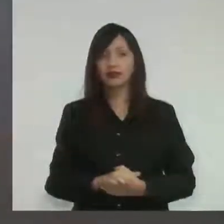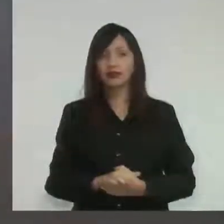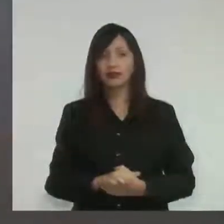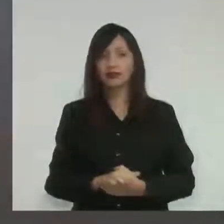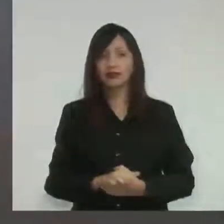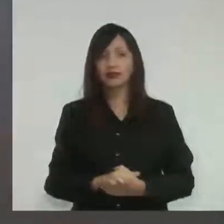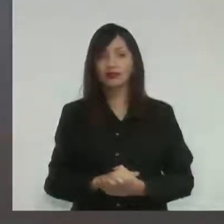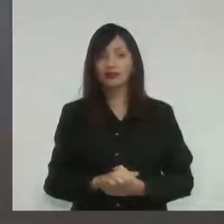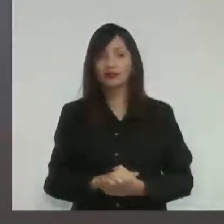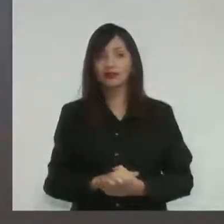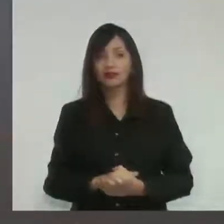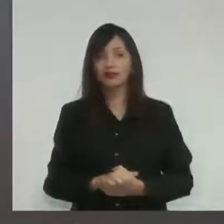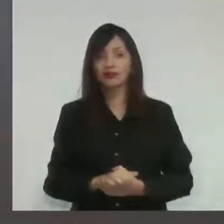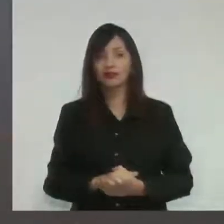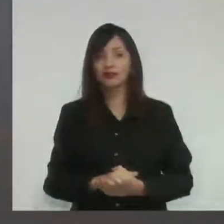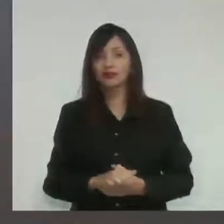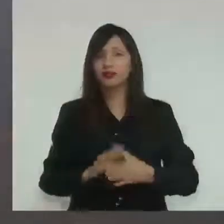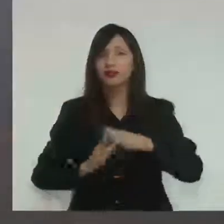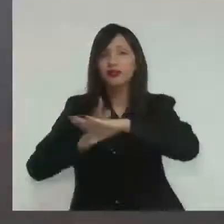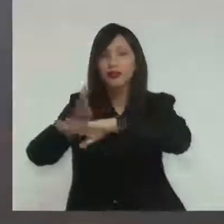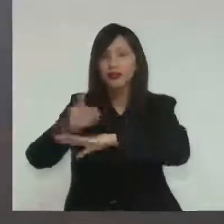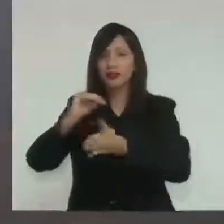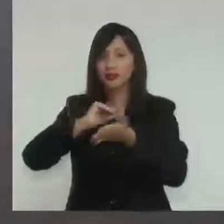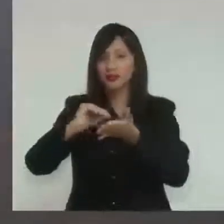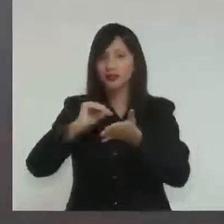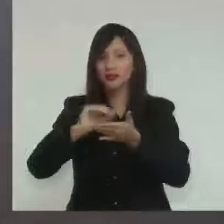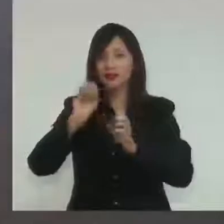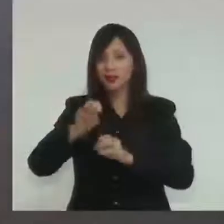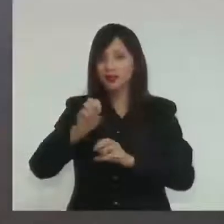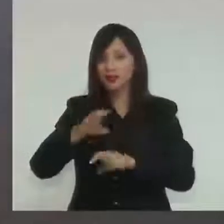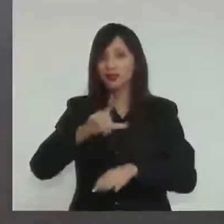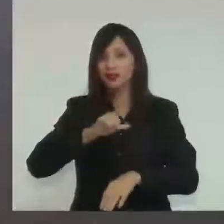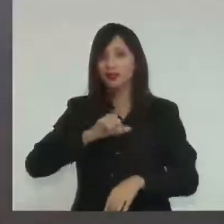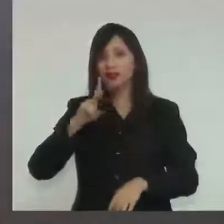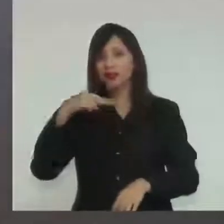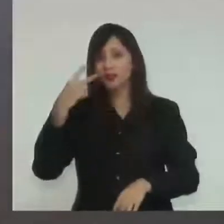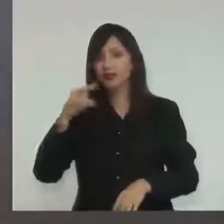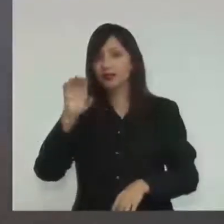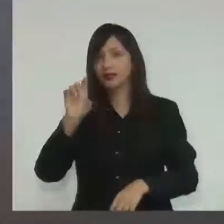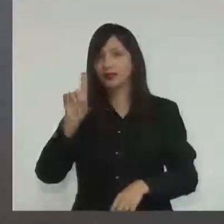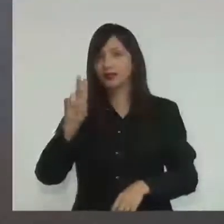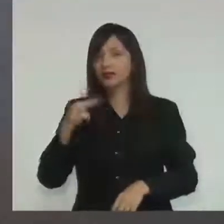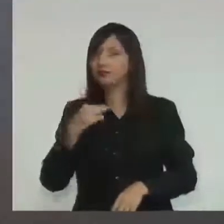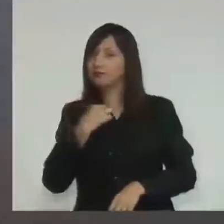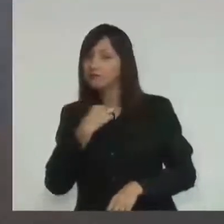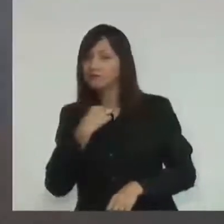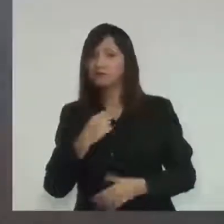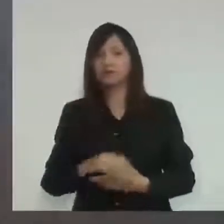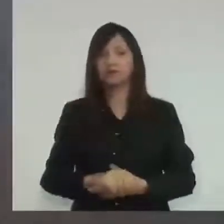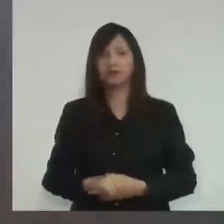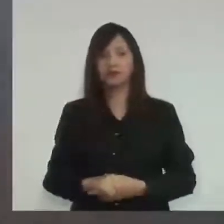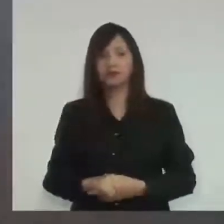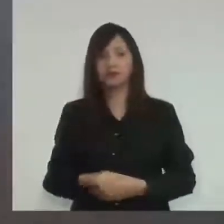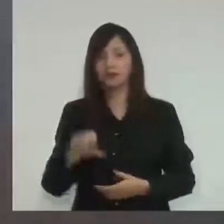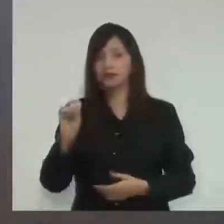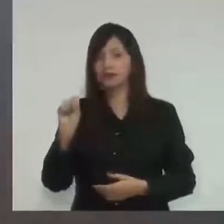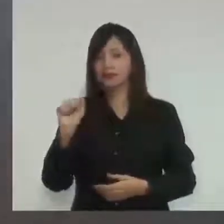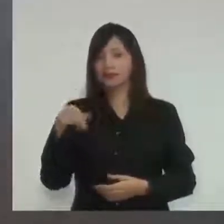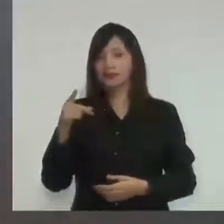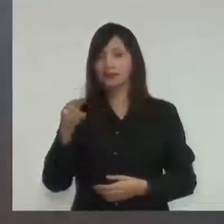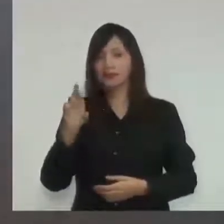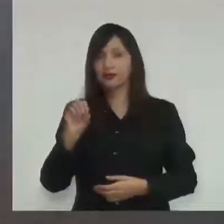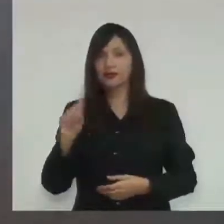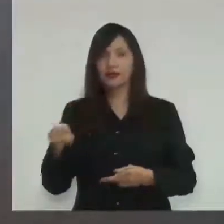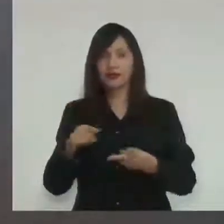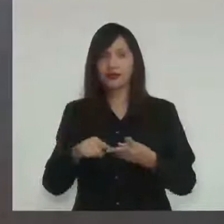fui na Secretaria de Educação. Né? A gente tinha, o vereador Edu acabou não podendo, o vereador Santo também não pôde, o vereador